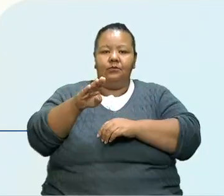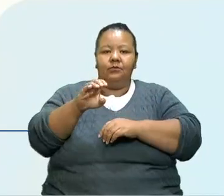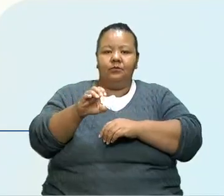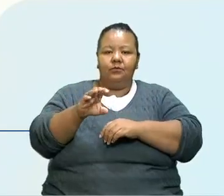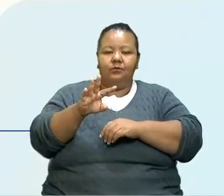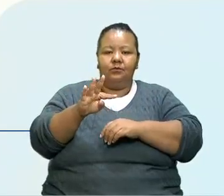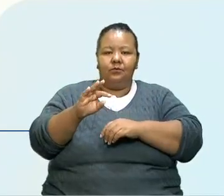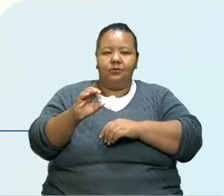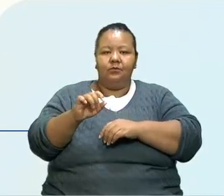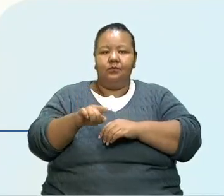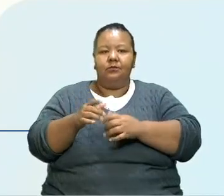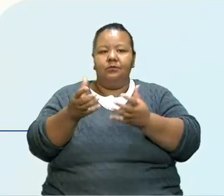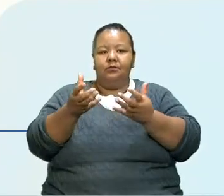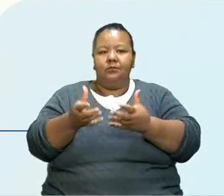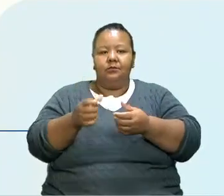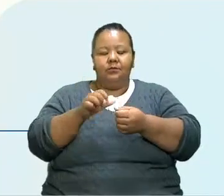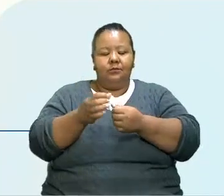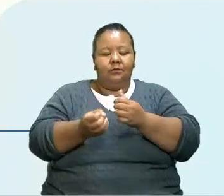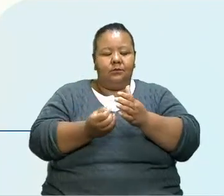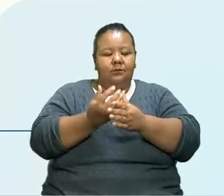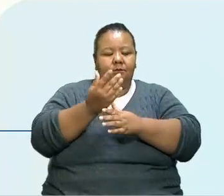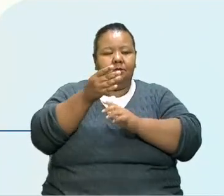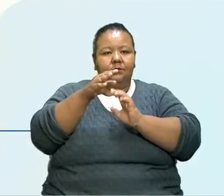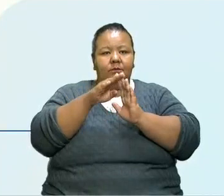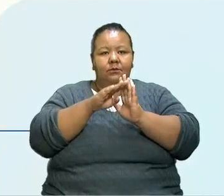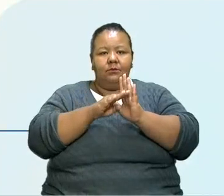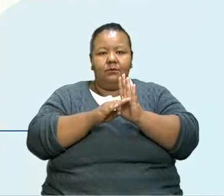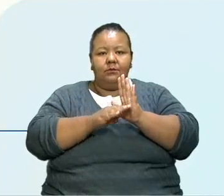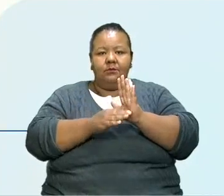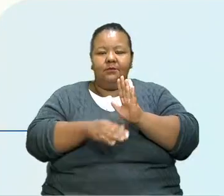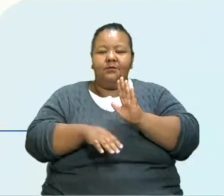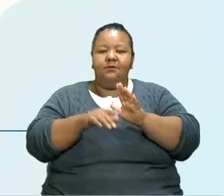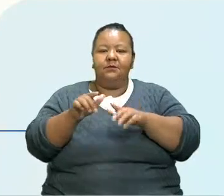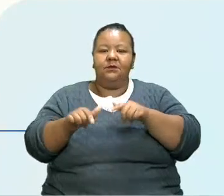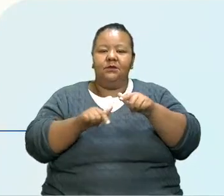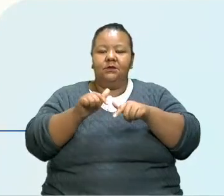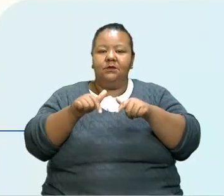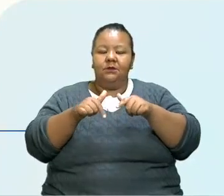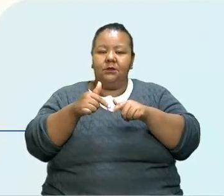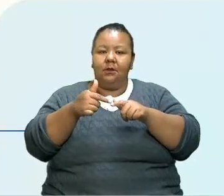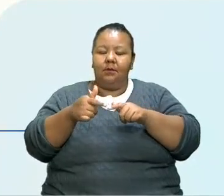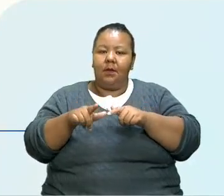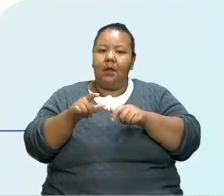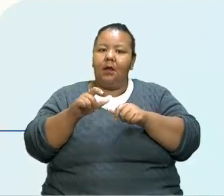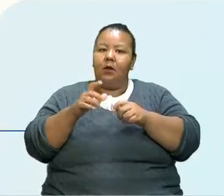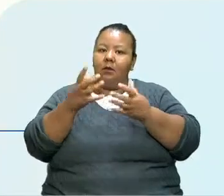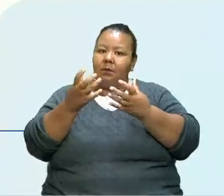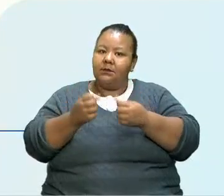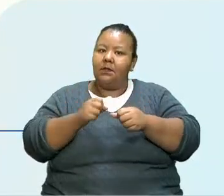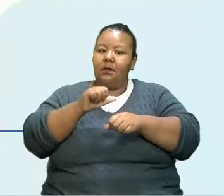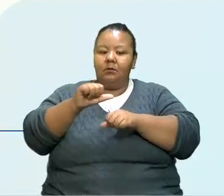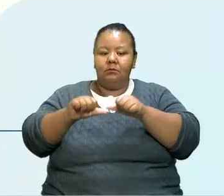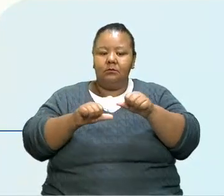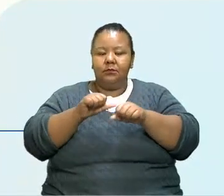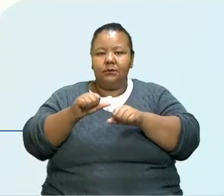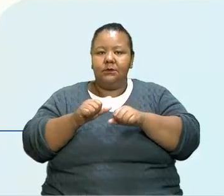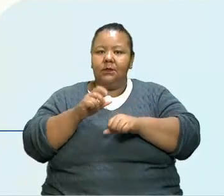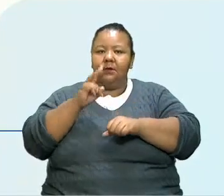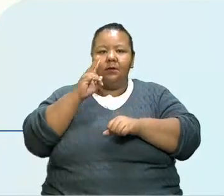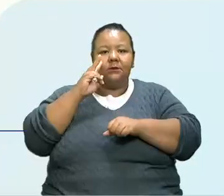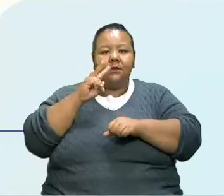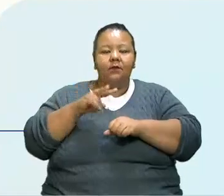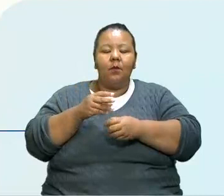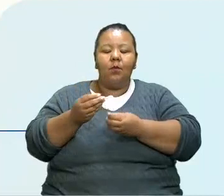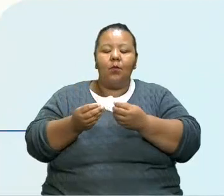ele pretende criar um programa de trabalho flexível, mas para isso precisa identificar como o gestor